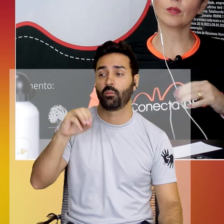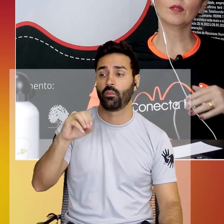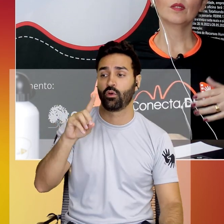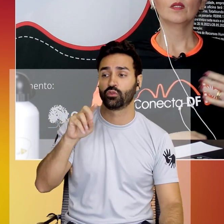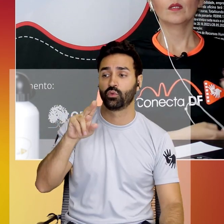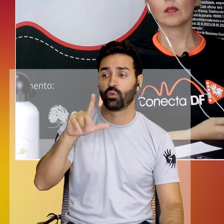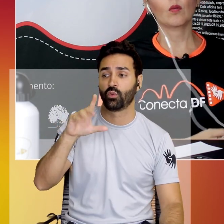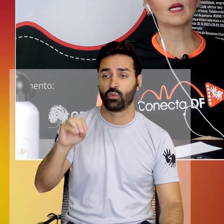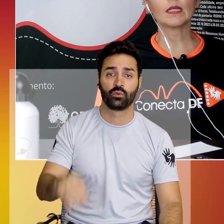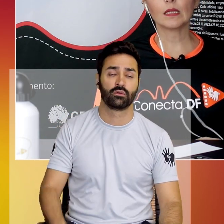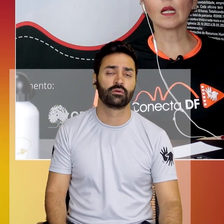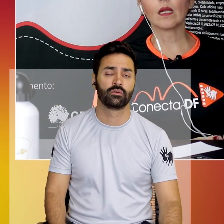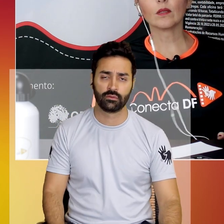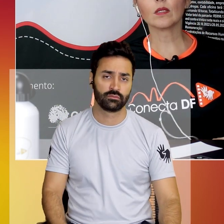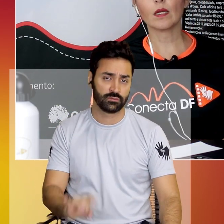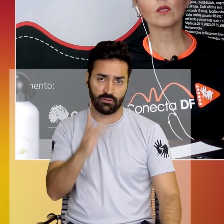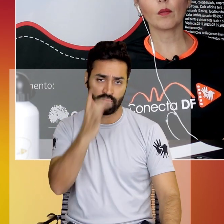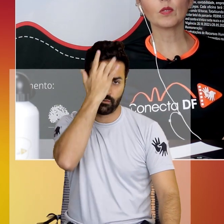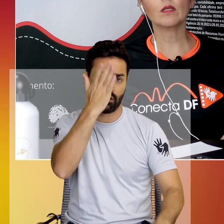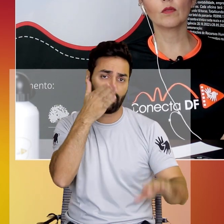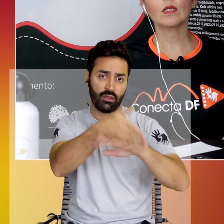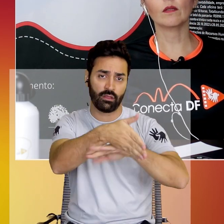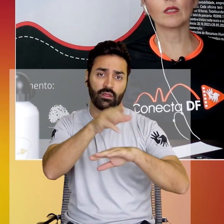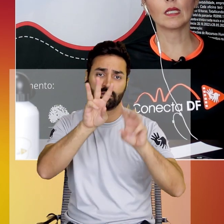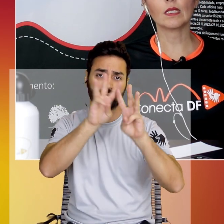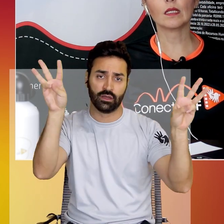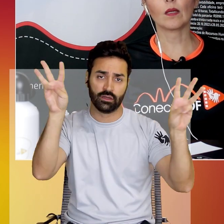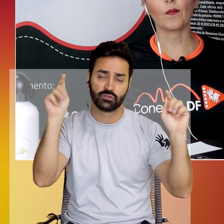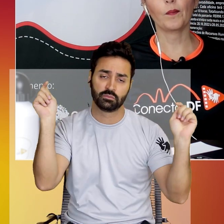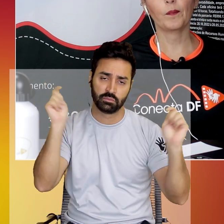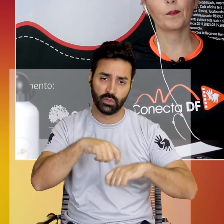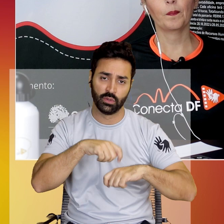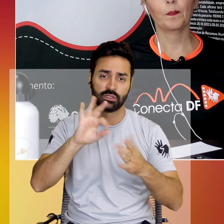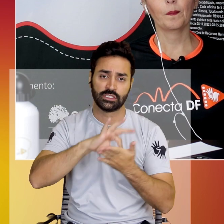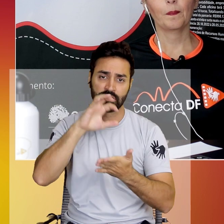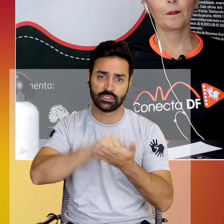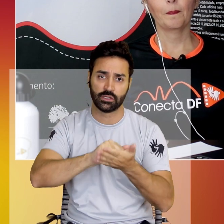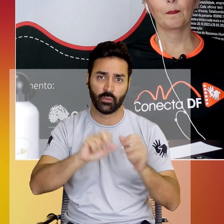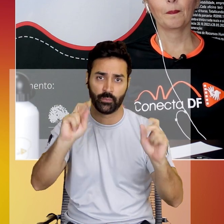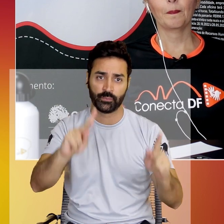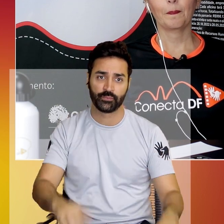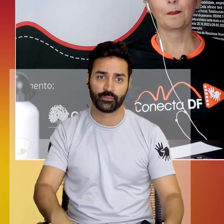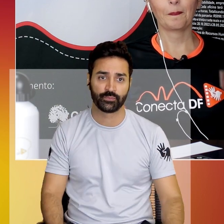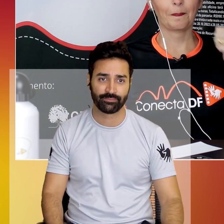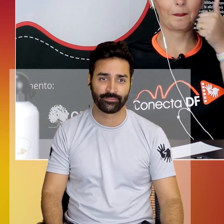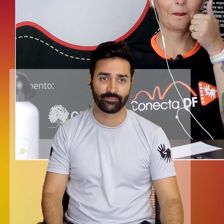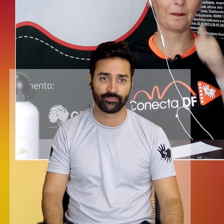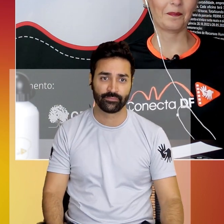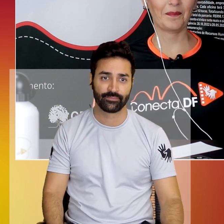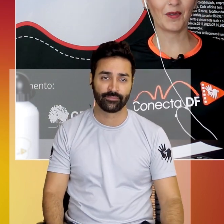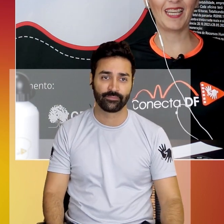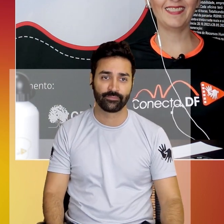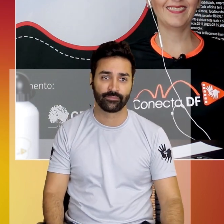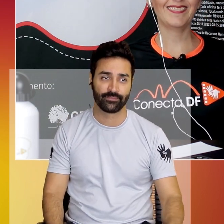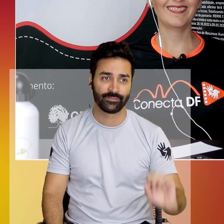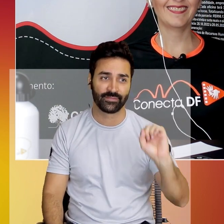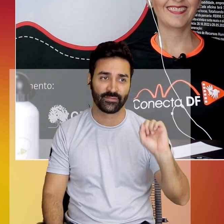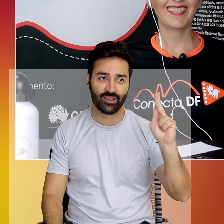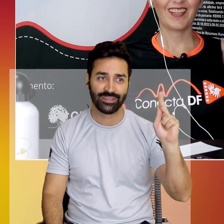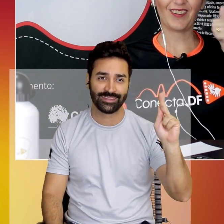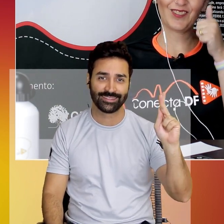módulo. Então, basta entrar lá no site que é possível, sim, fazer a inscrição. Ah, tá. Era só